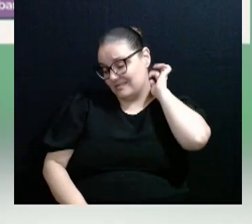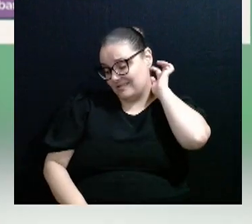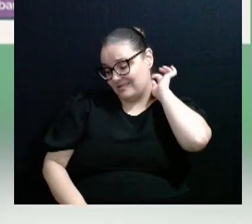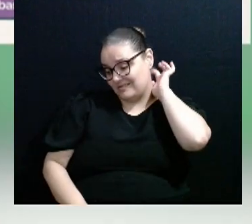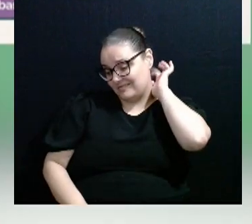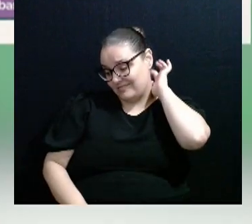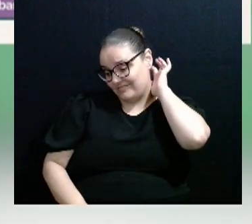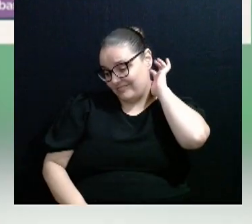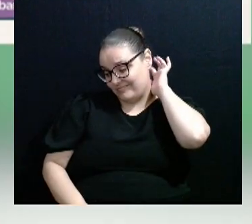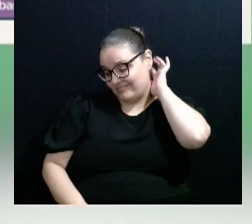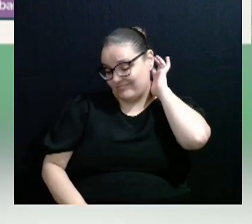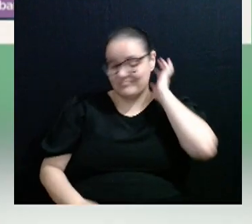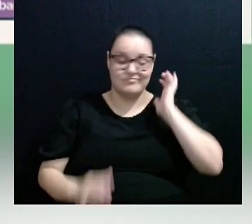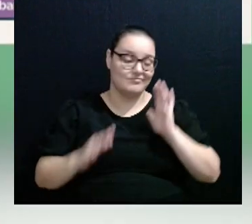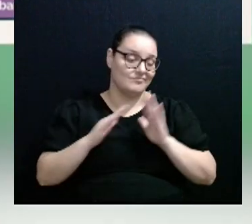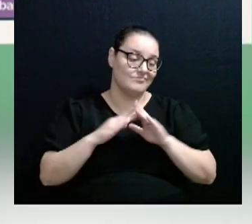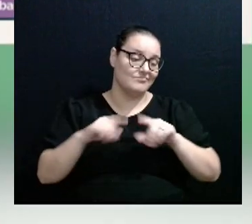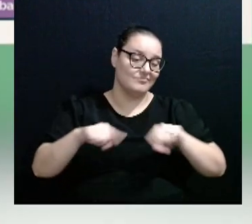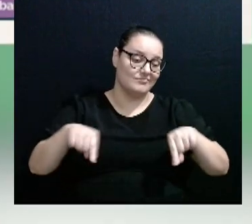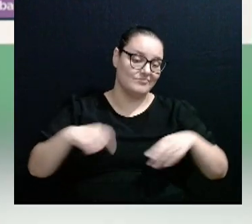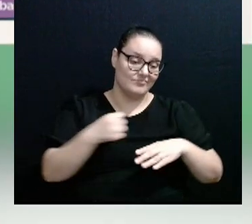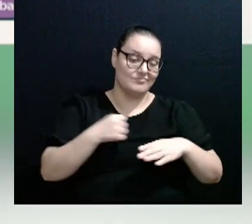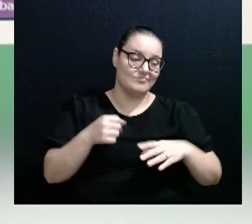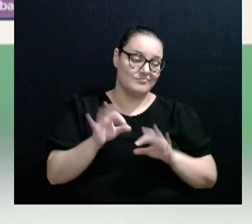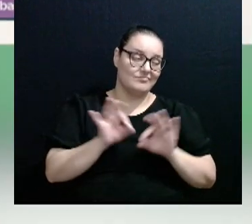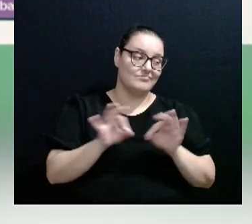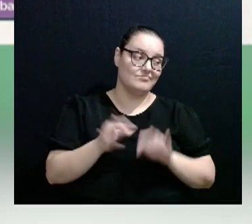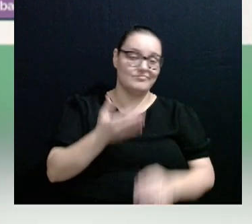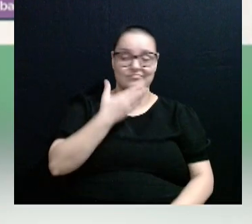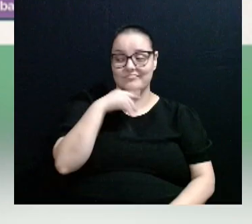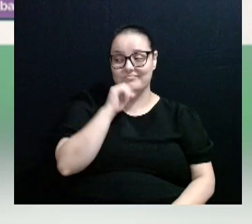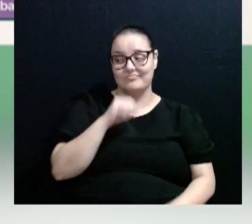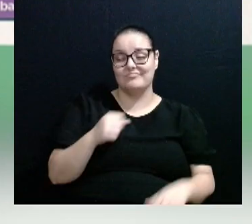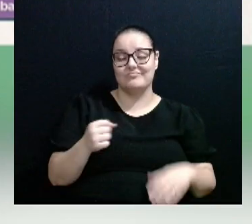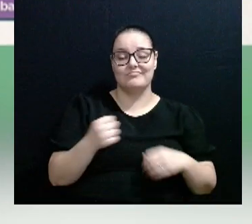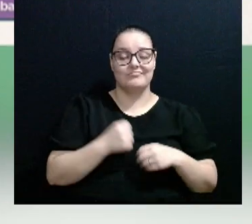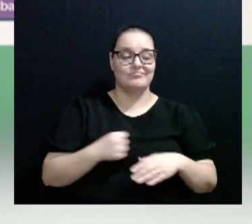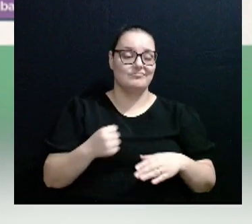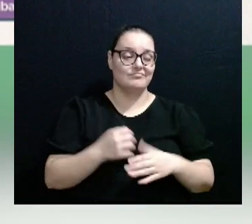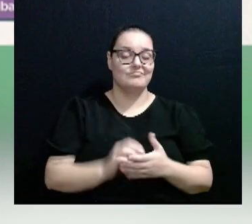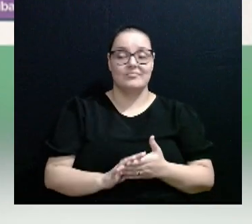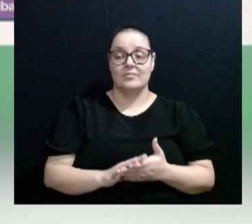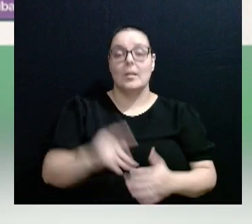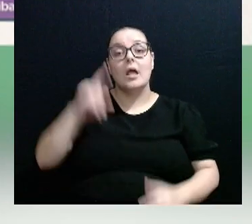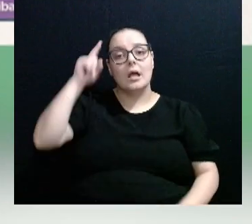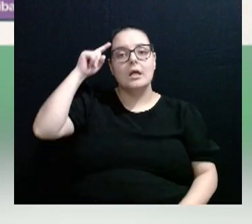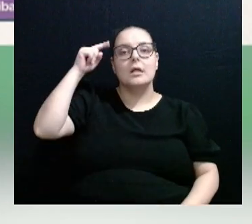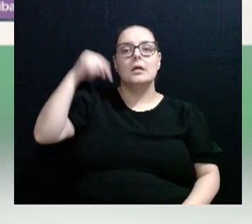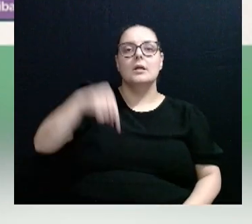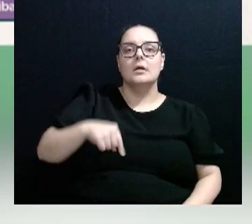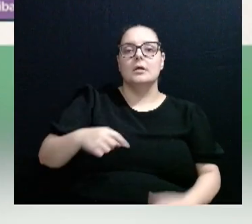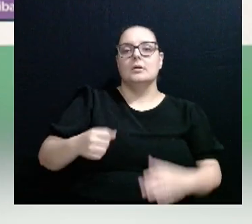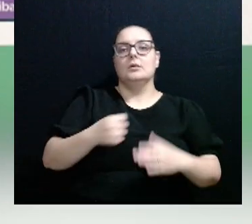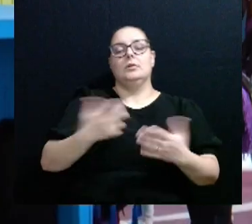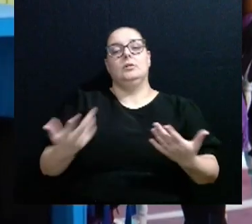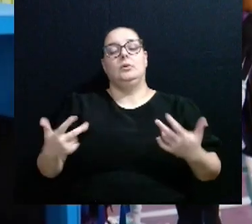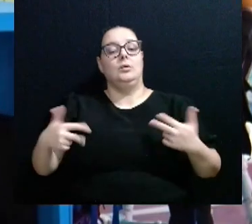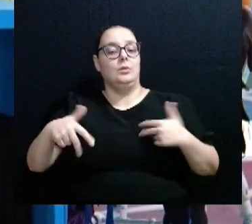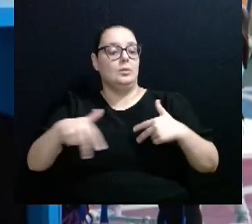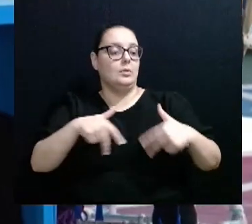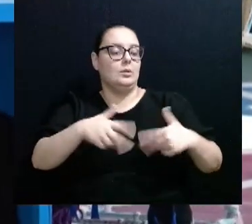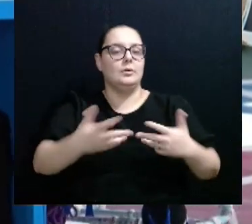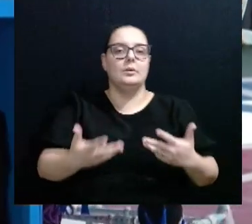preparando a alimentação, né? E aí, através desse dia na cozinha, os personagens vão ganhando vida